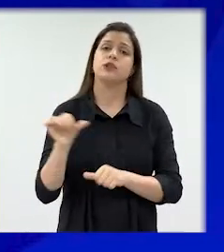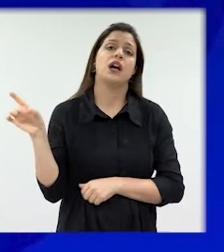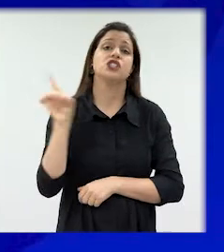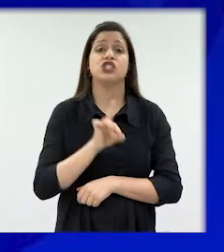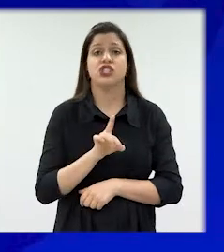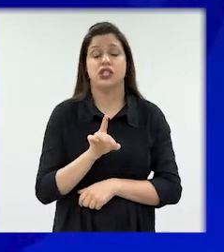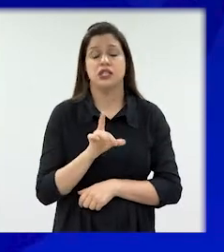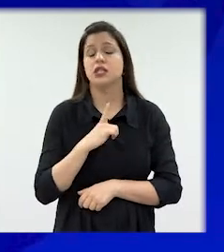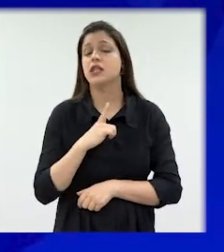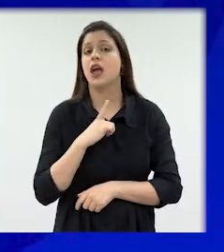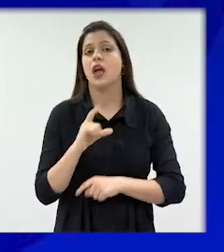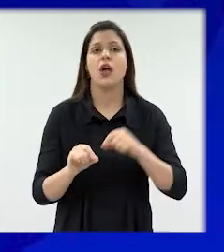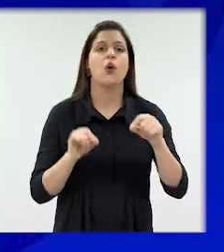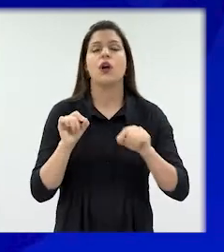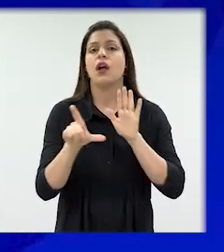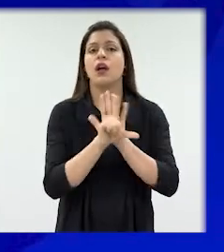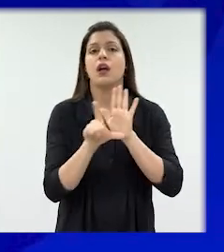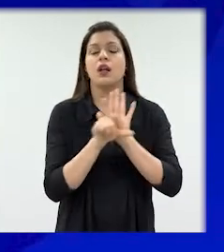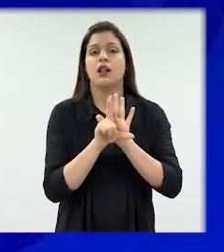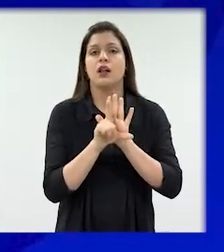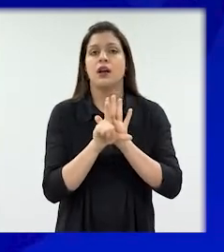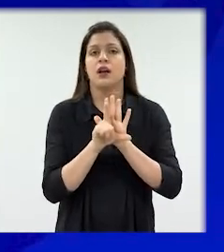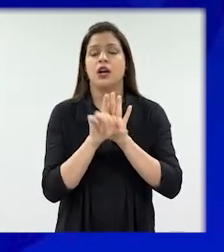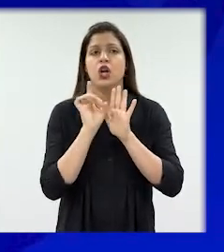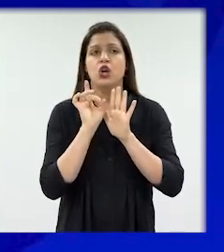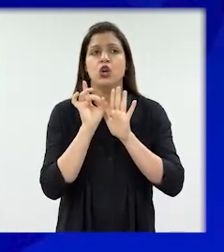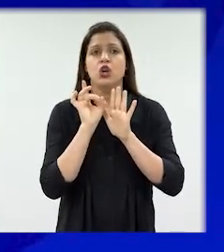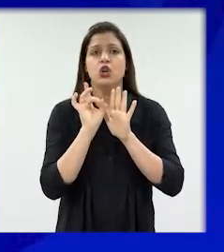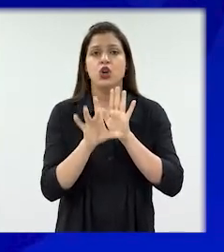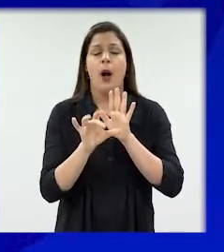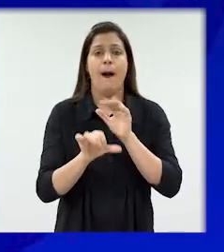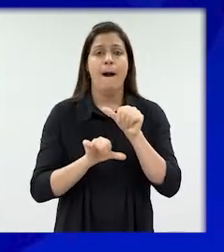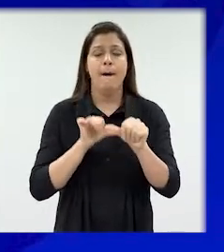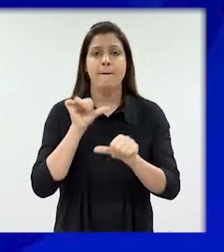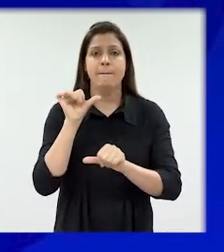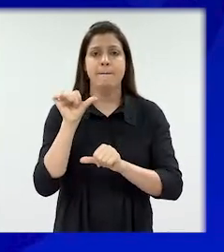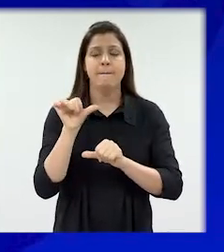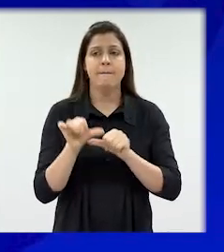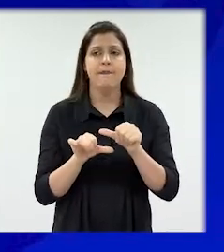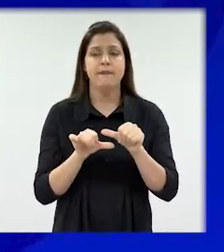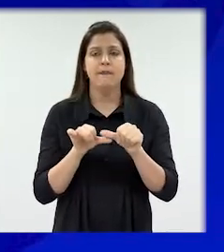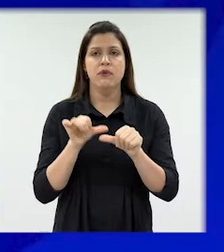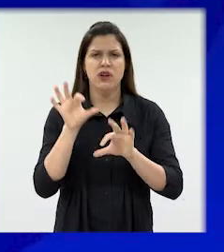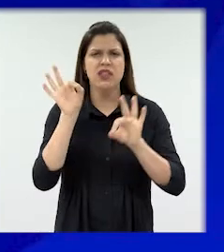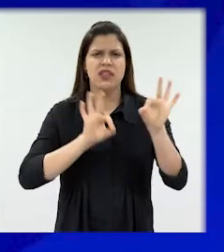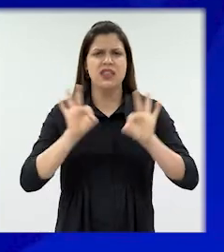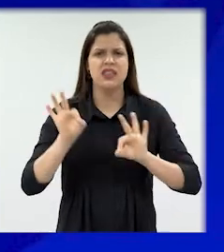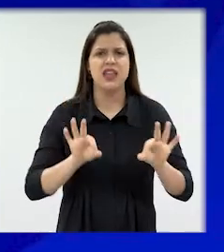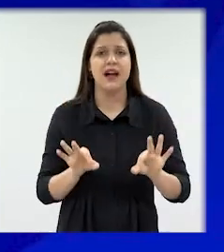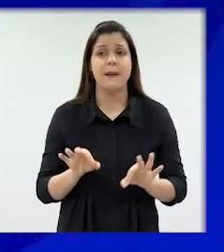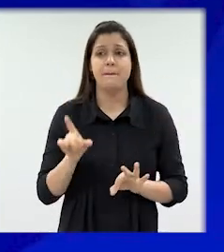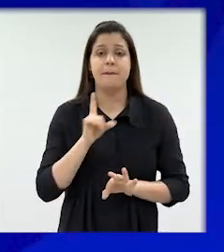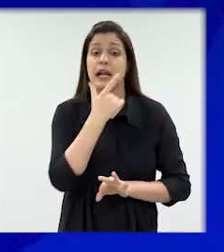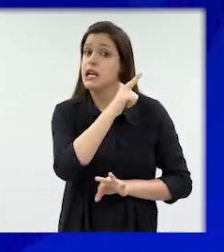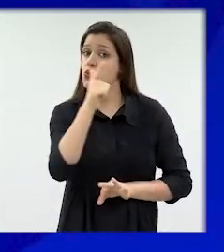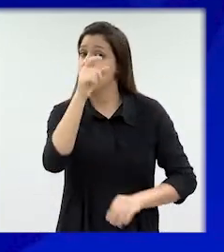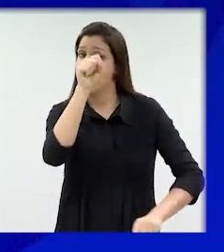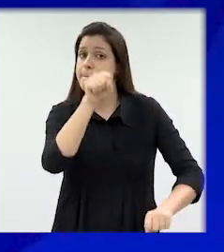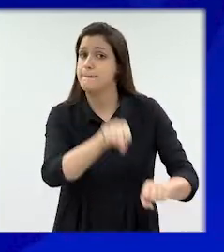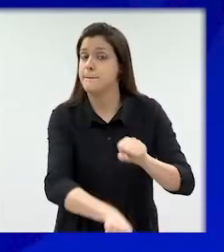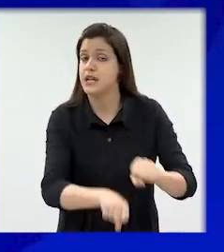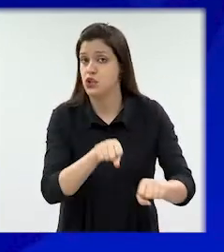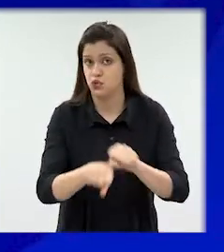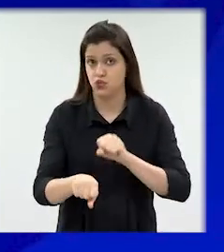eleição, ela gera, de acordo com a legislação, gera toda essa modificação desses prazos, atualizando para não haver qualquer